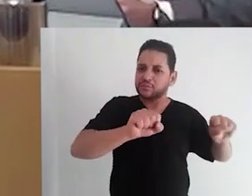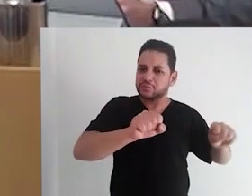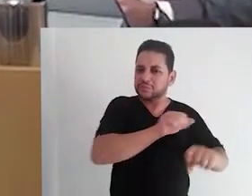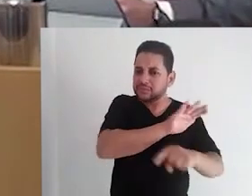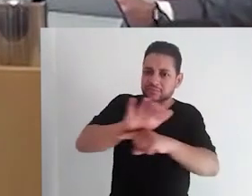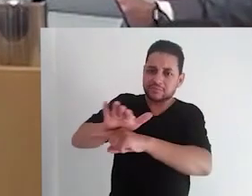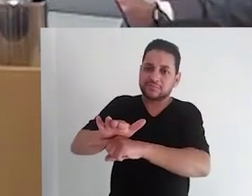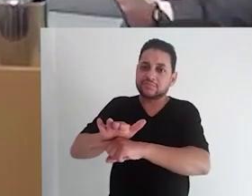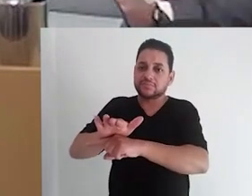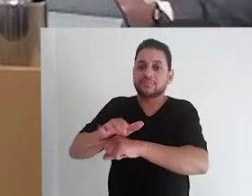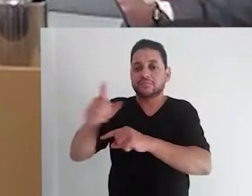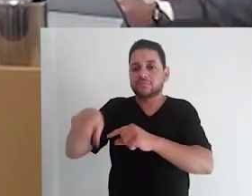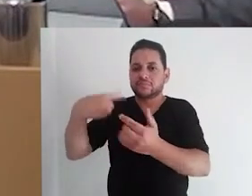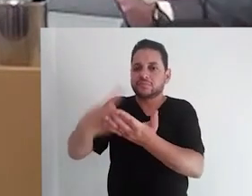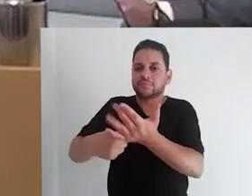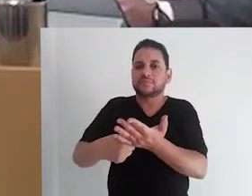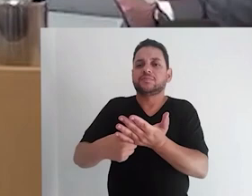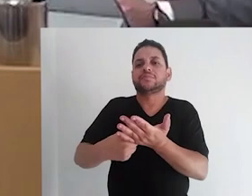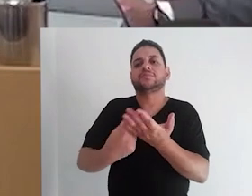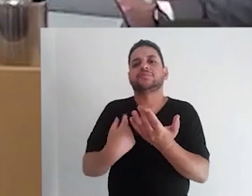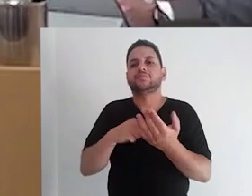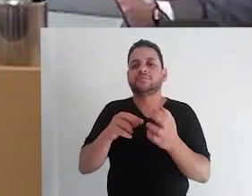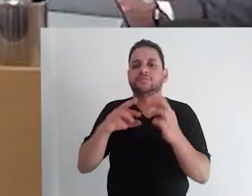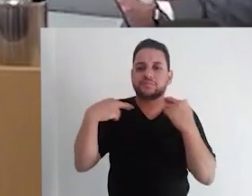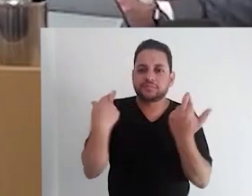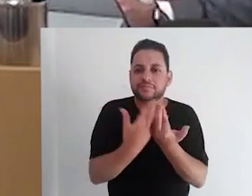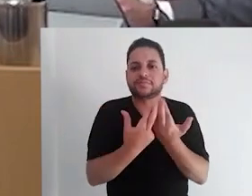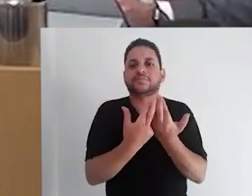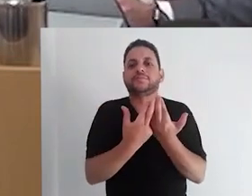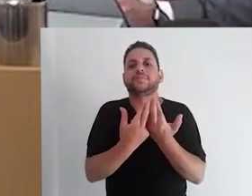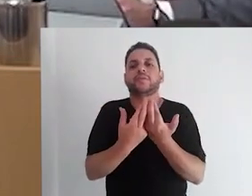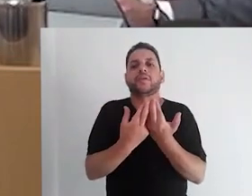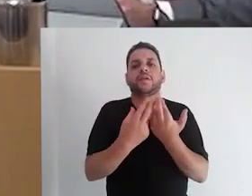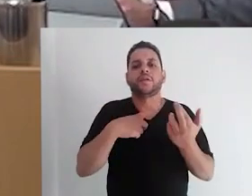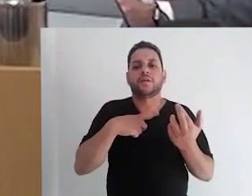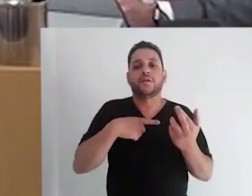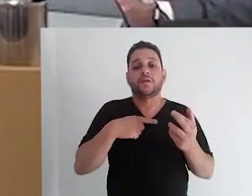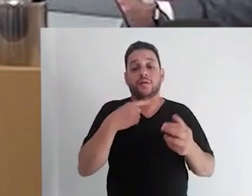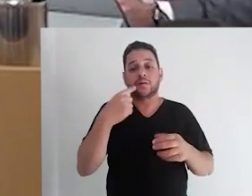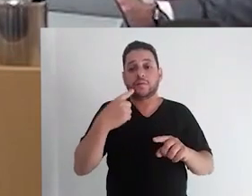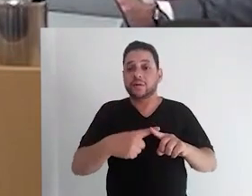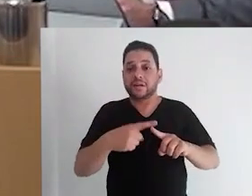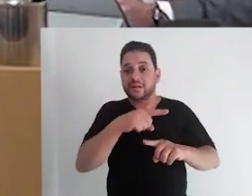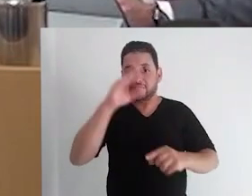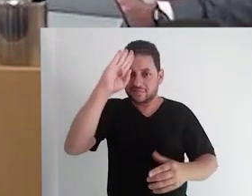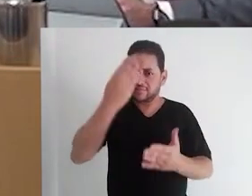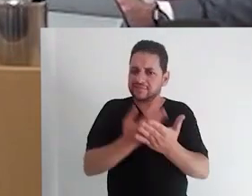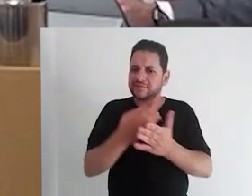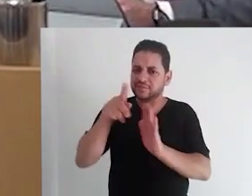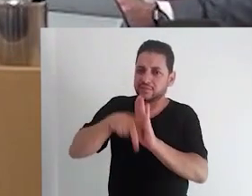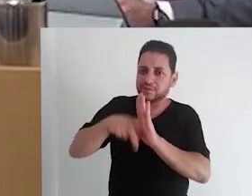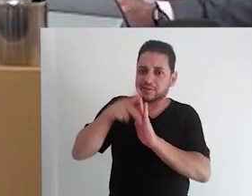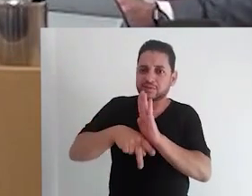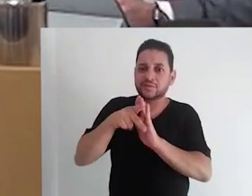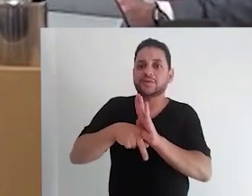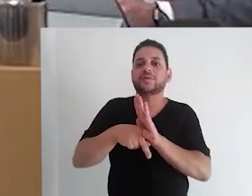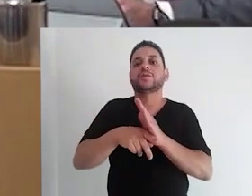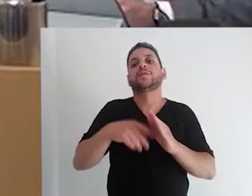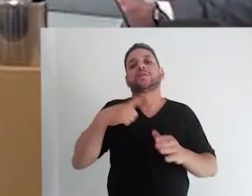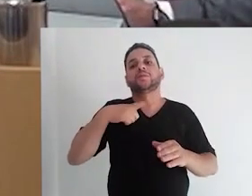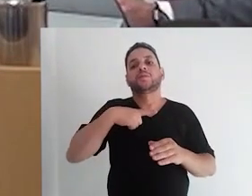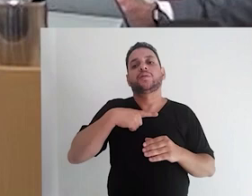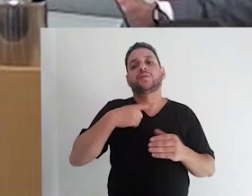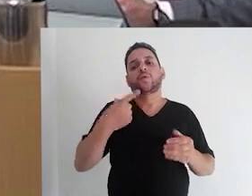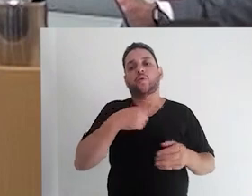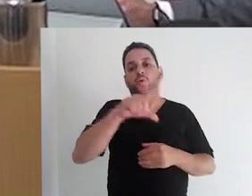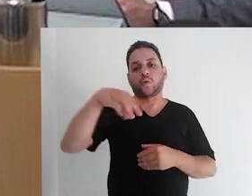fazendo audiências, minutando sentenças à medida que podia, porque ela acreditava muito nesse projeto. Ela, o doutor Caio Moisés, que também foi um grande parceiro